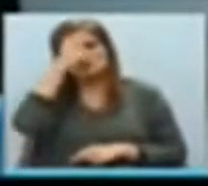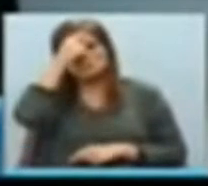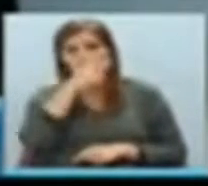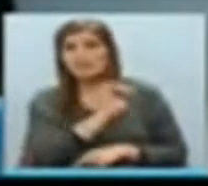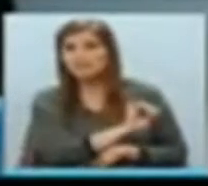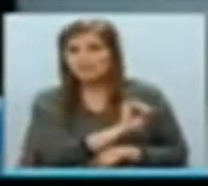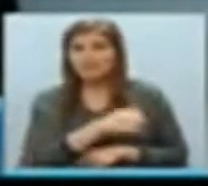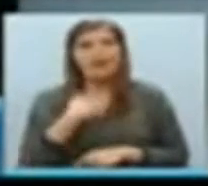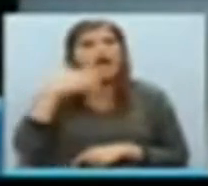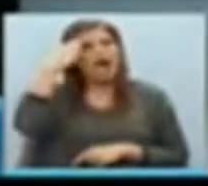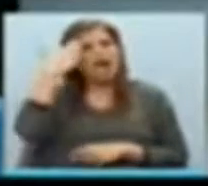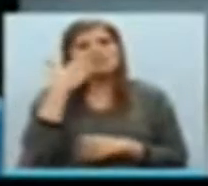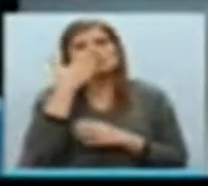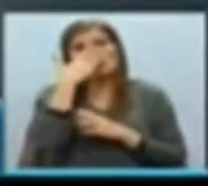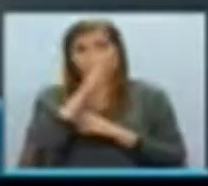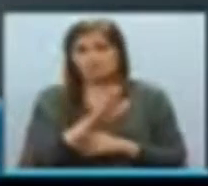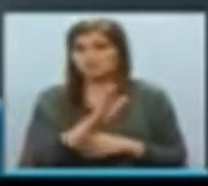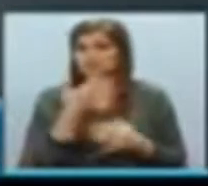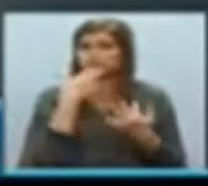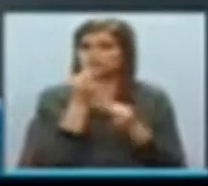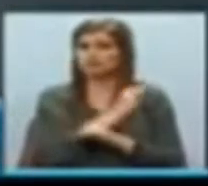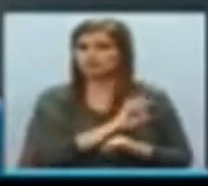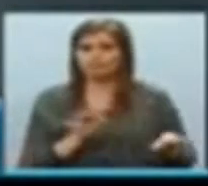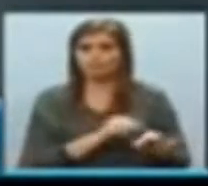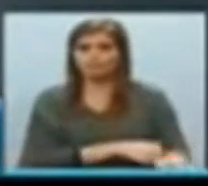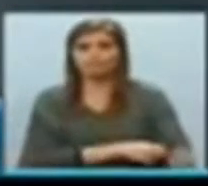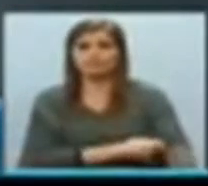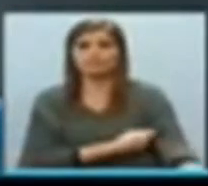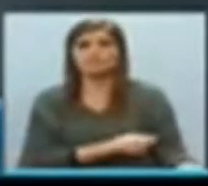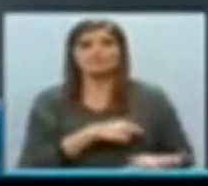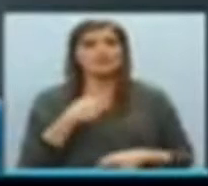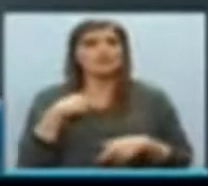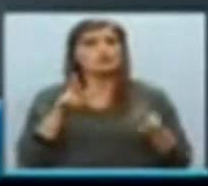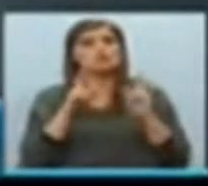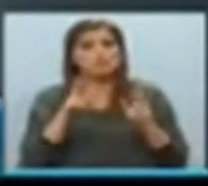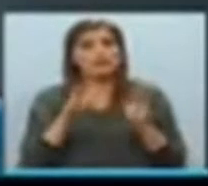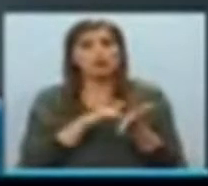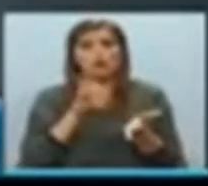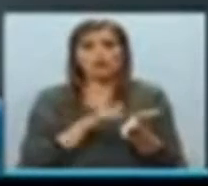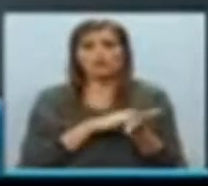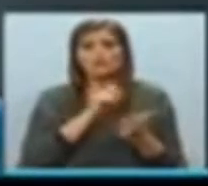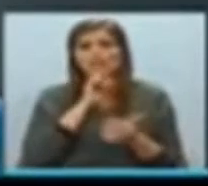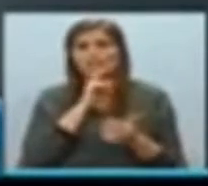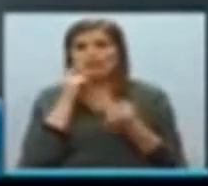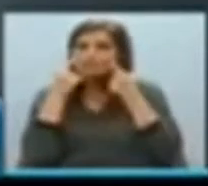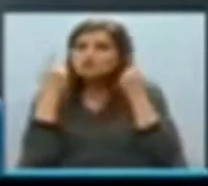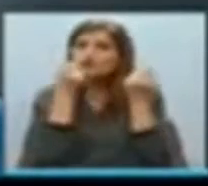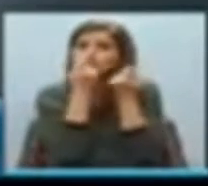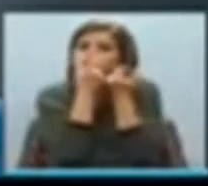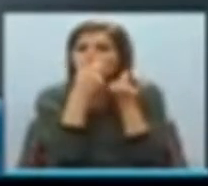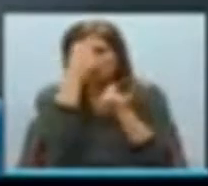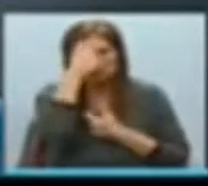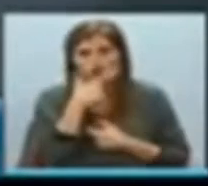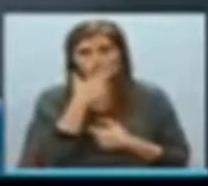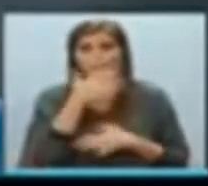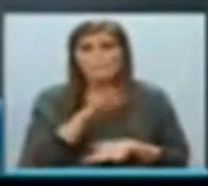acho que ele é um exemplo enorme enfim o espera assim com um livro conseguir mostrar um pouco dessa história mas